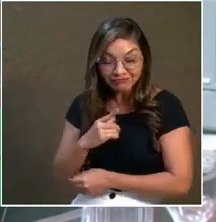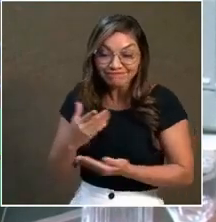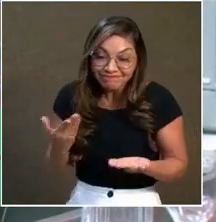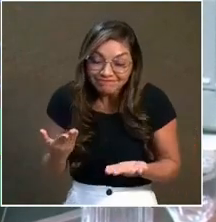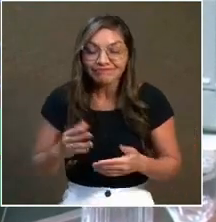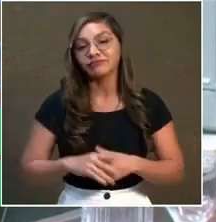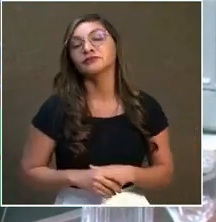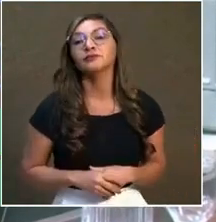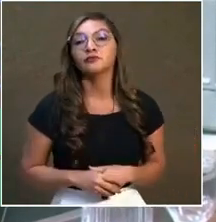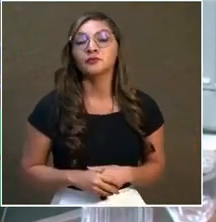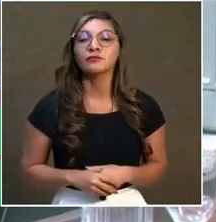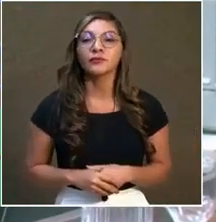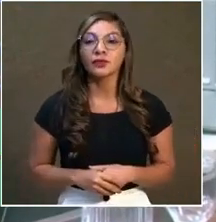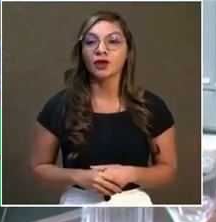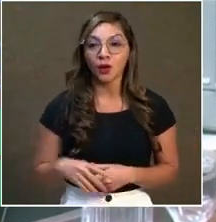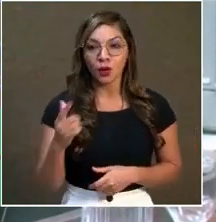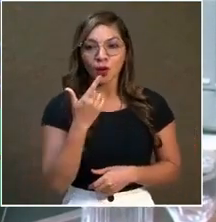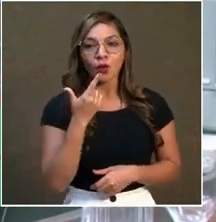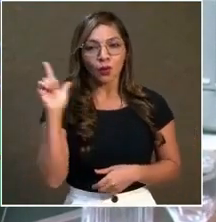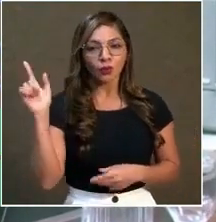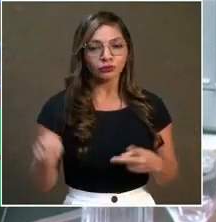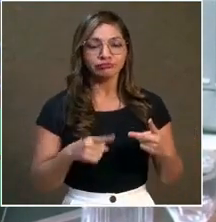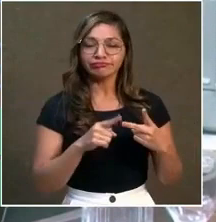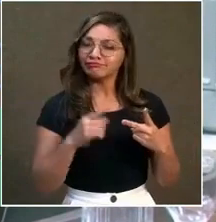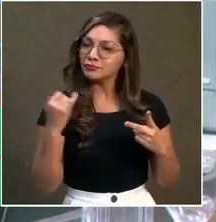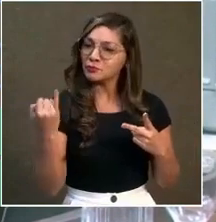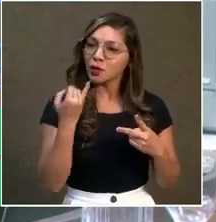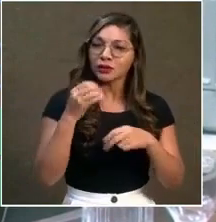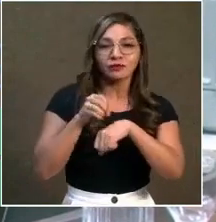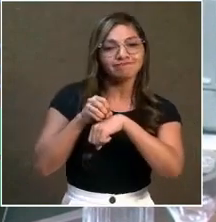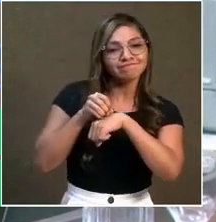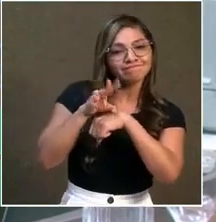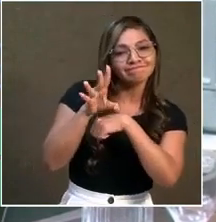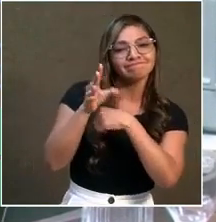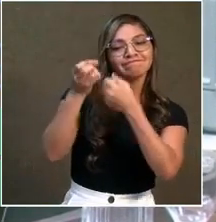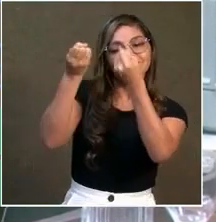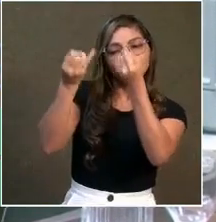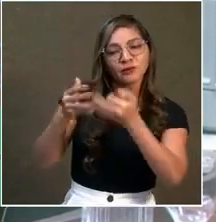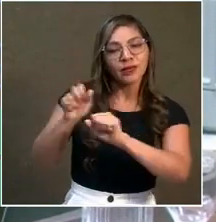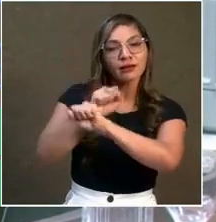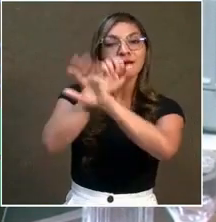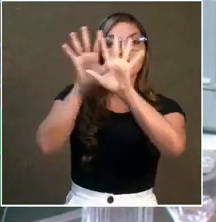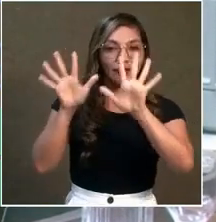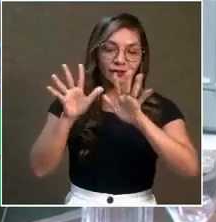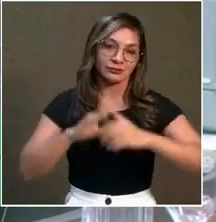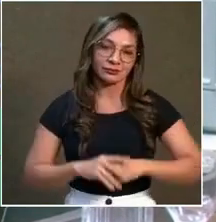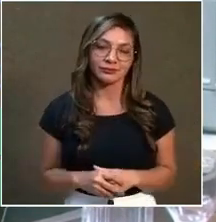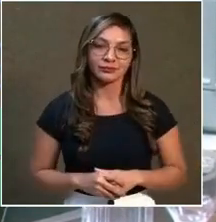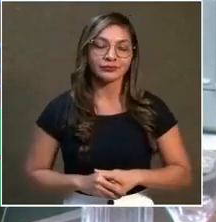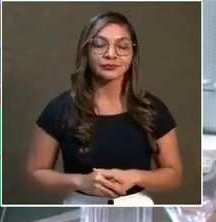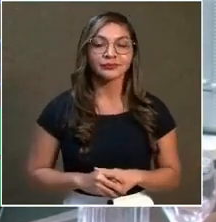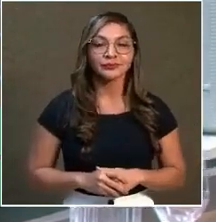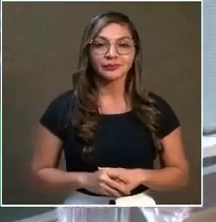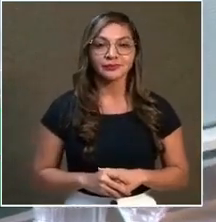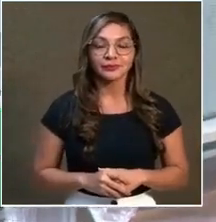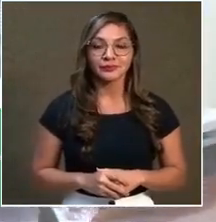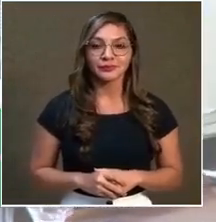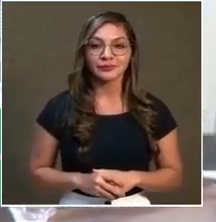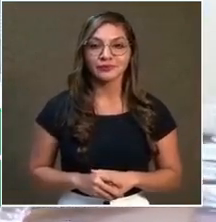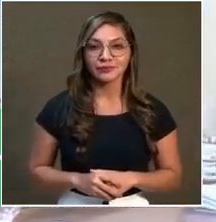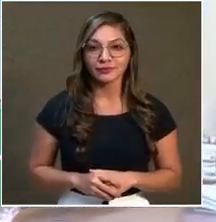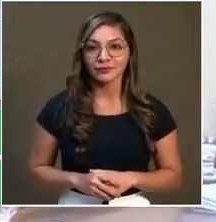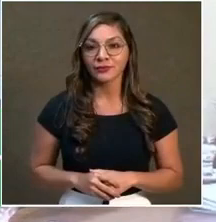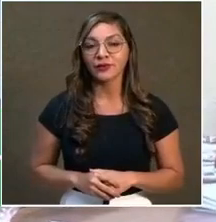Excelências, outro ponto que aqui precisa ser muito bem esclarecido é que